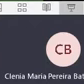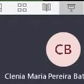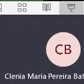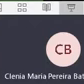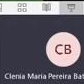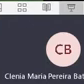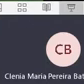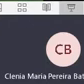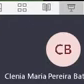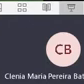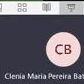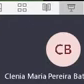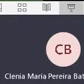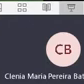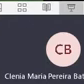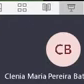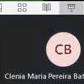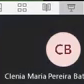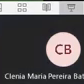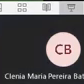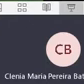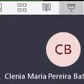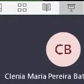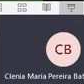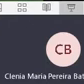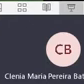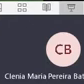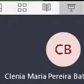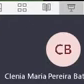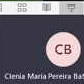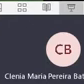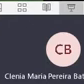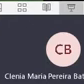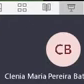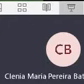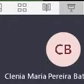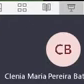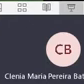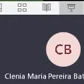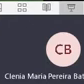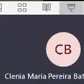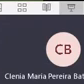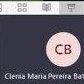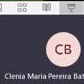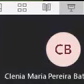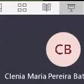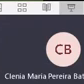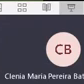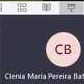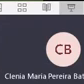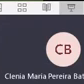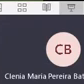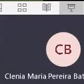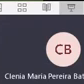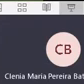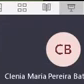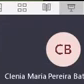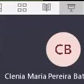objetos e ou populações? Então, como eu falei no início da aula,